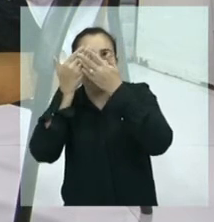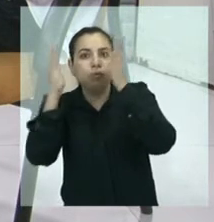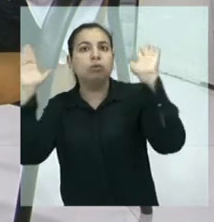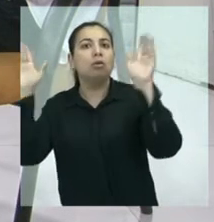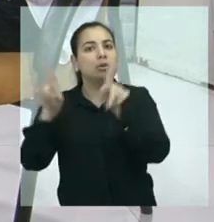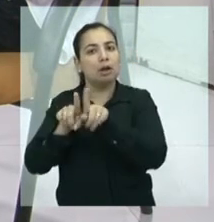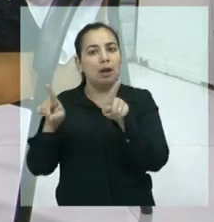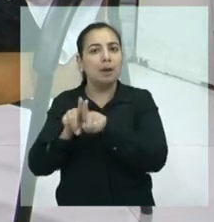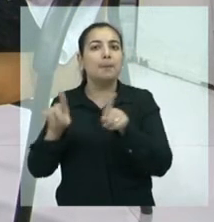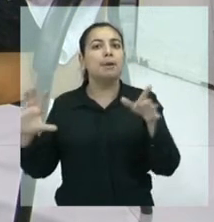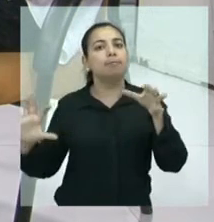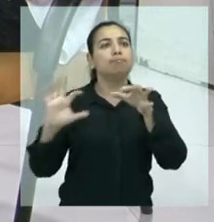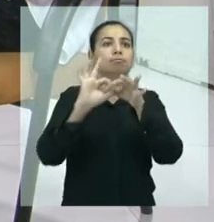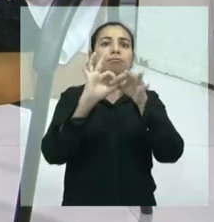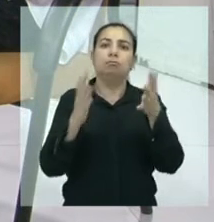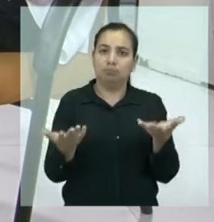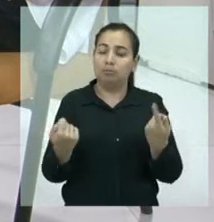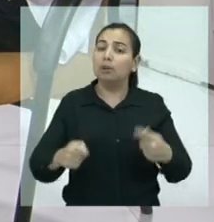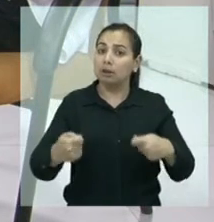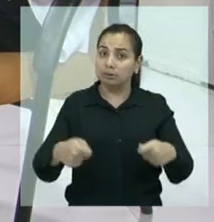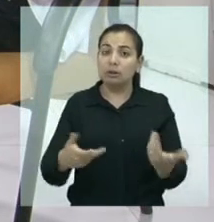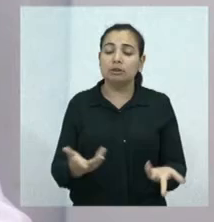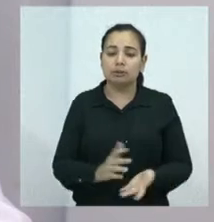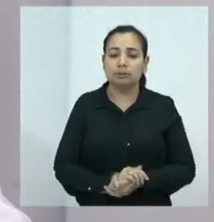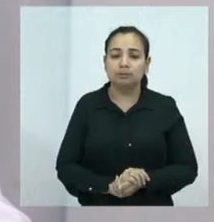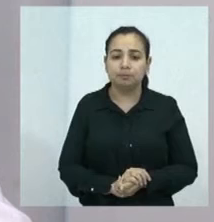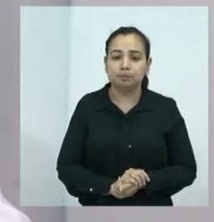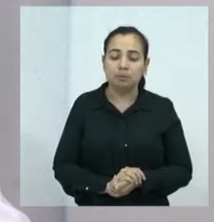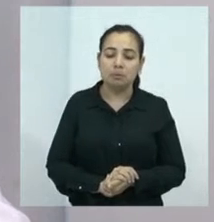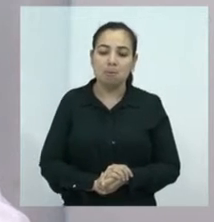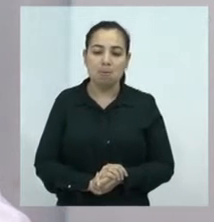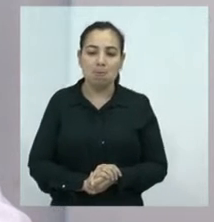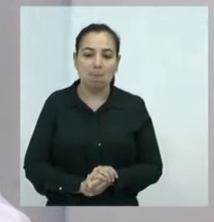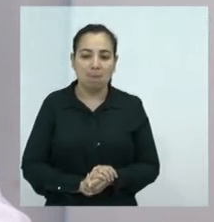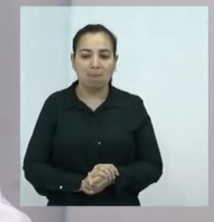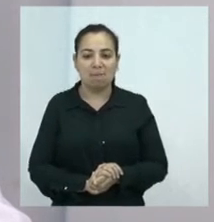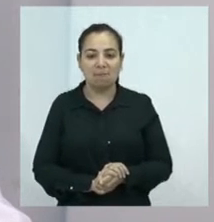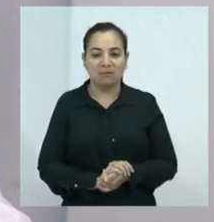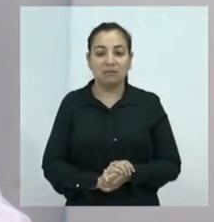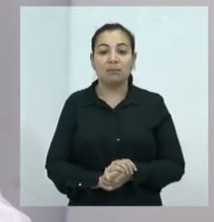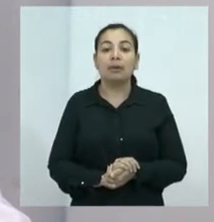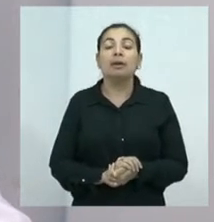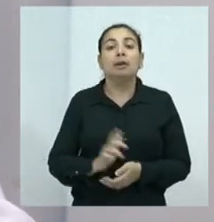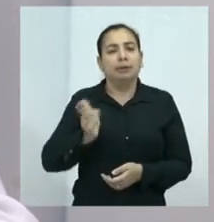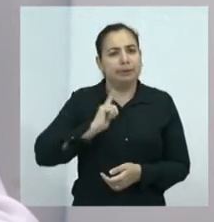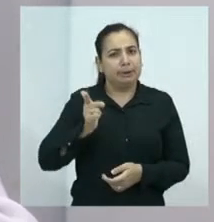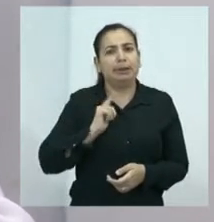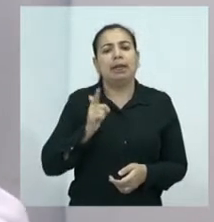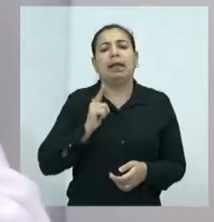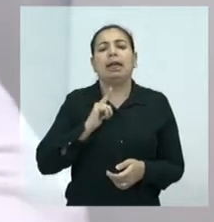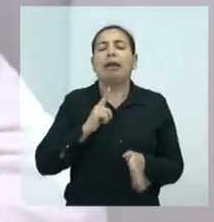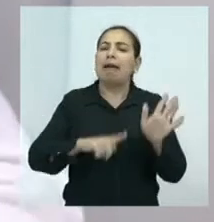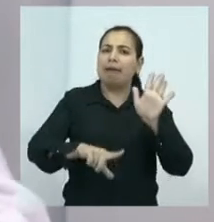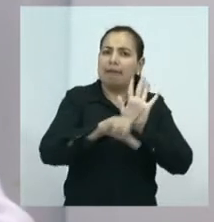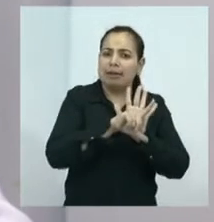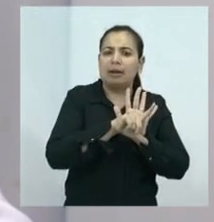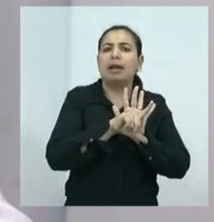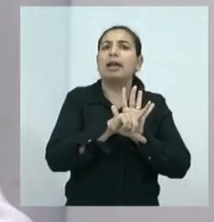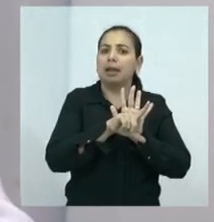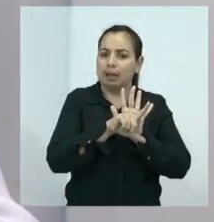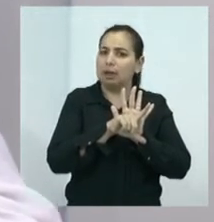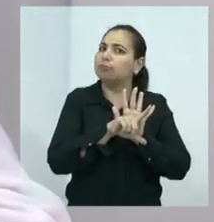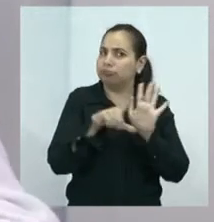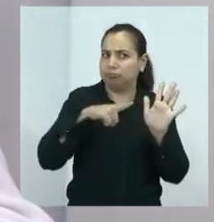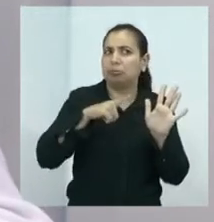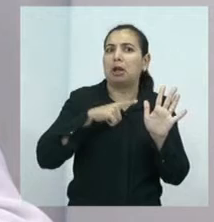existem já são suficientes? Nós temos as leis que nós temos hoje, Paulo, elas são suficientes,